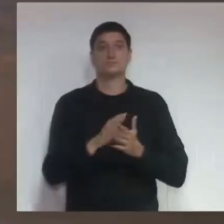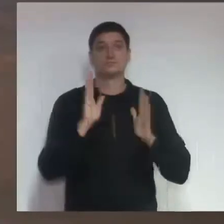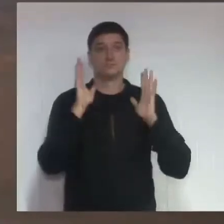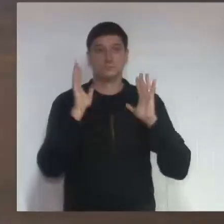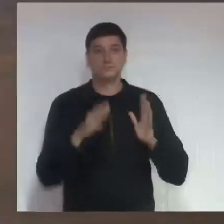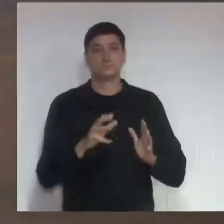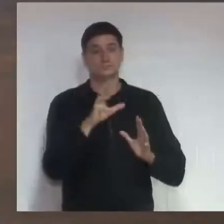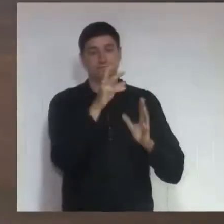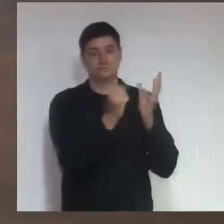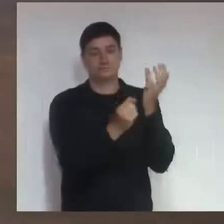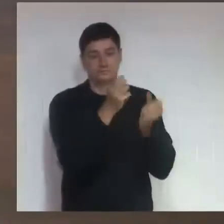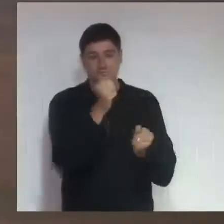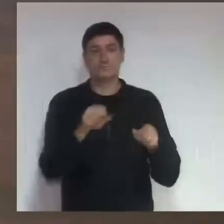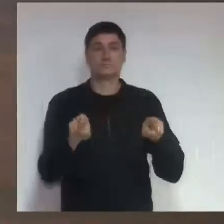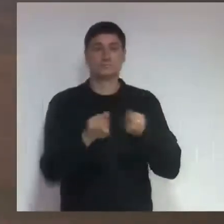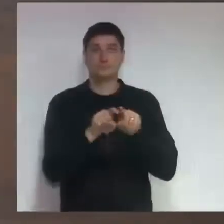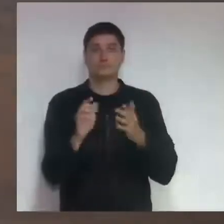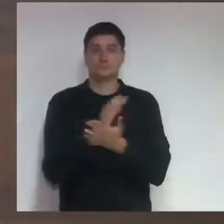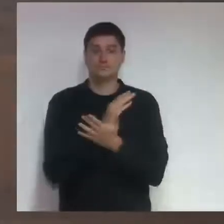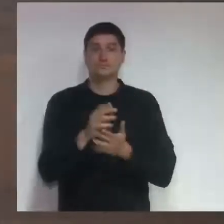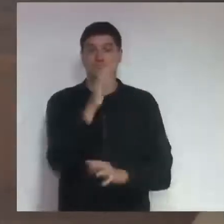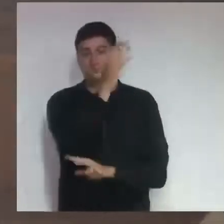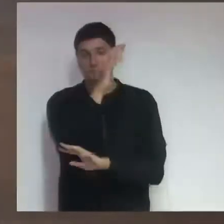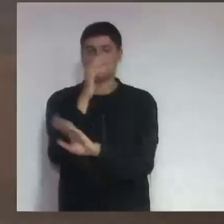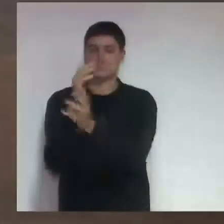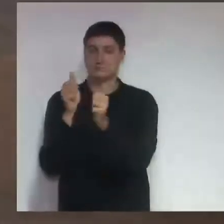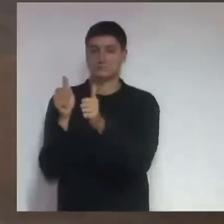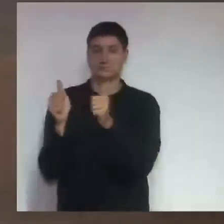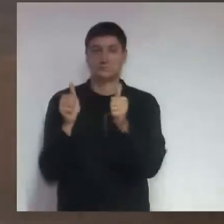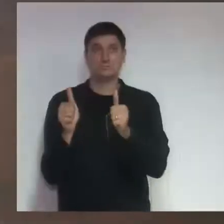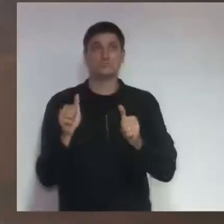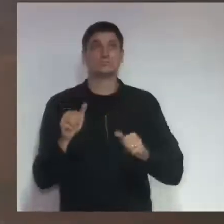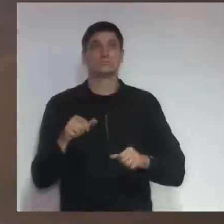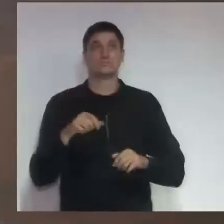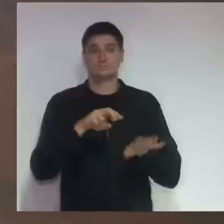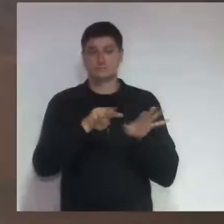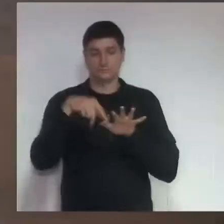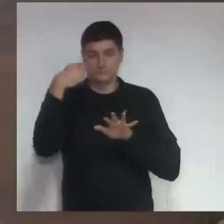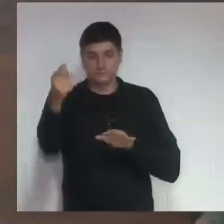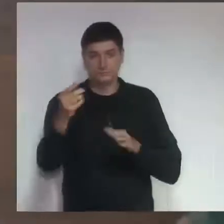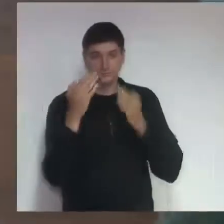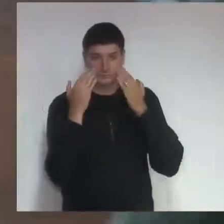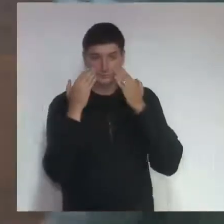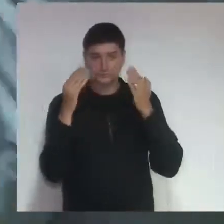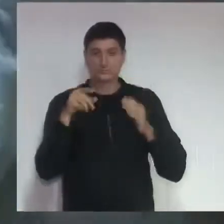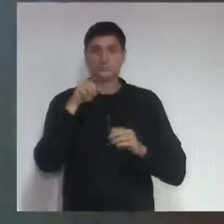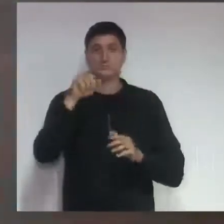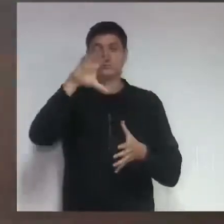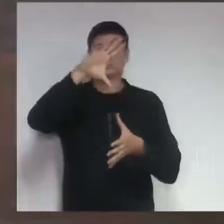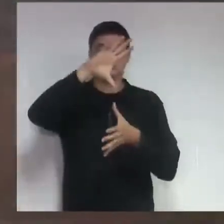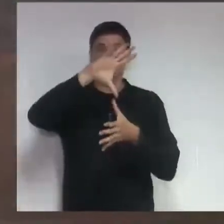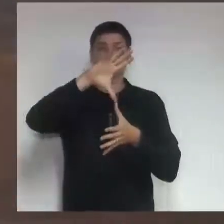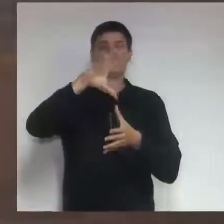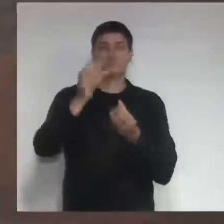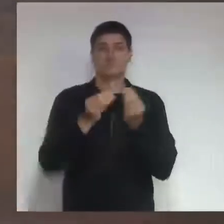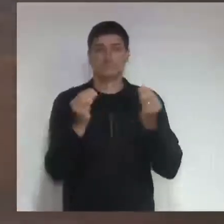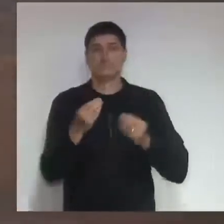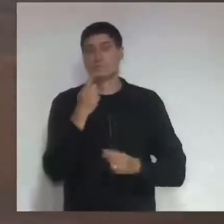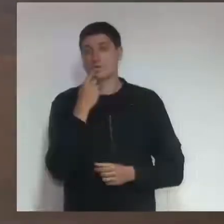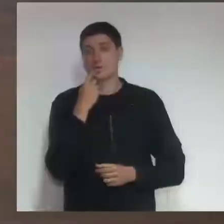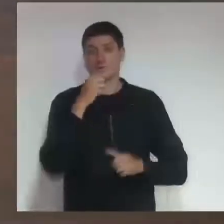e aí a gente se assusta quando você vê uma área vermelha, eu vou trazer o gráfico a semana que vem, quando a gente vê uma área